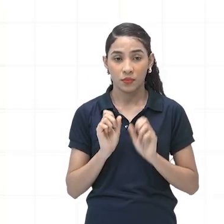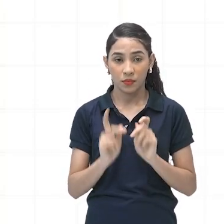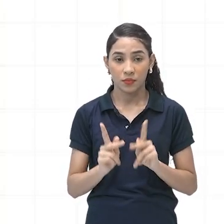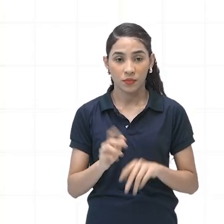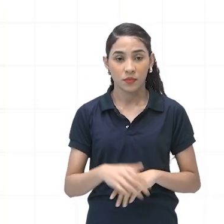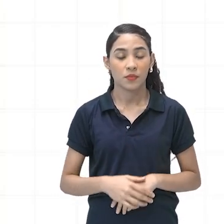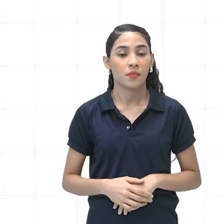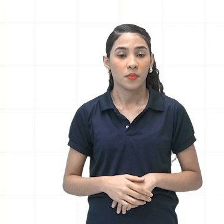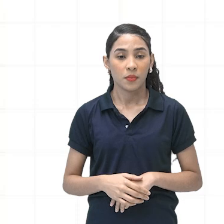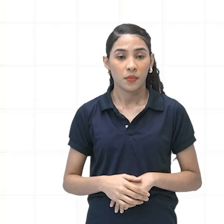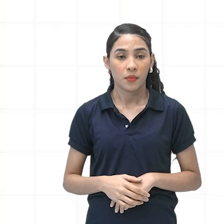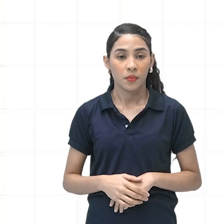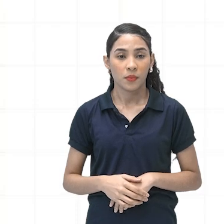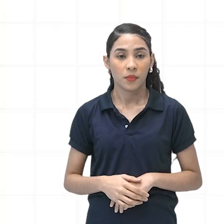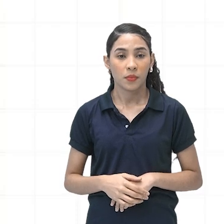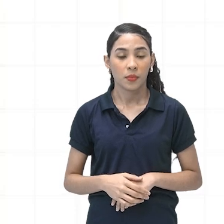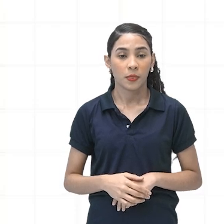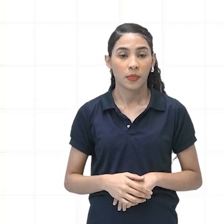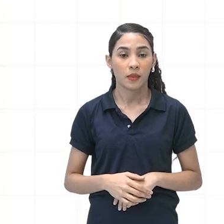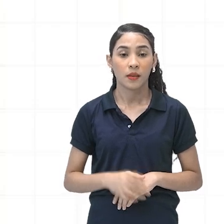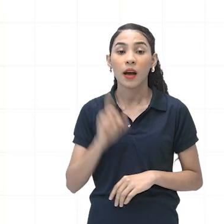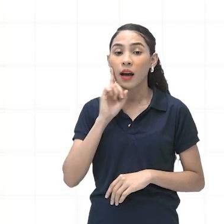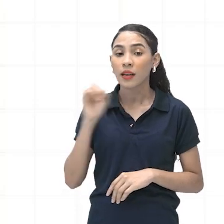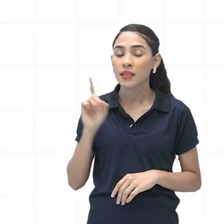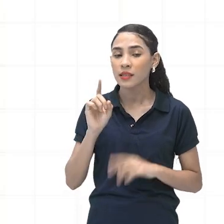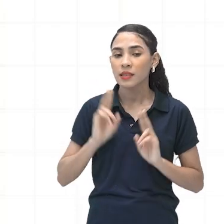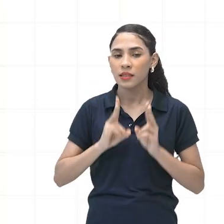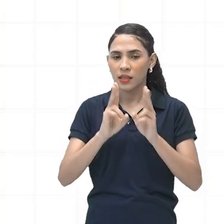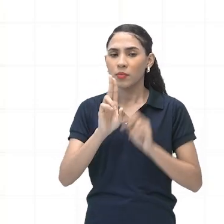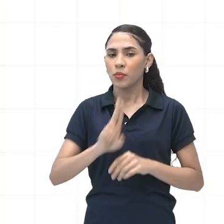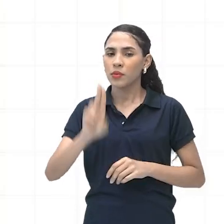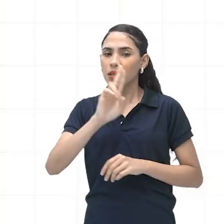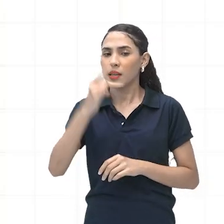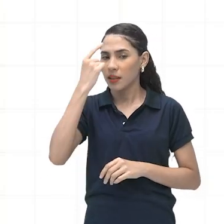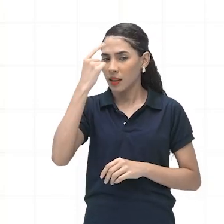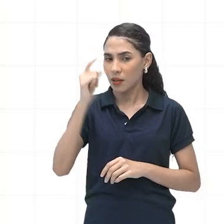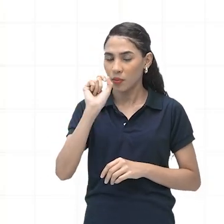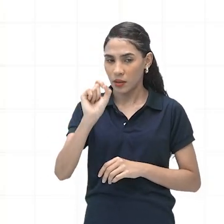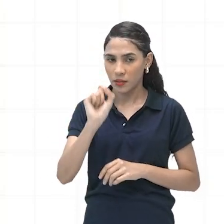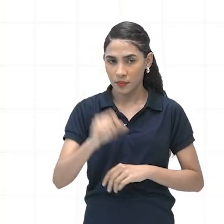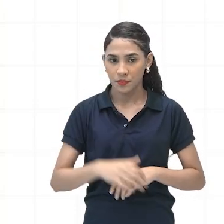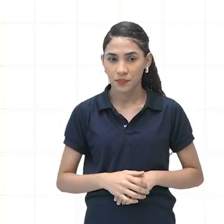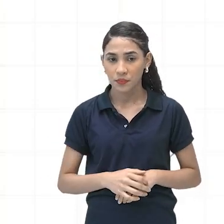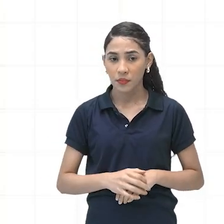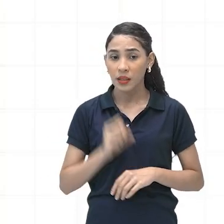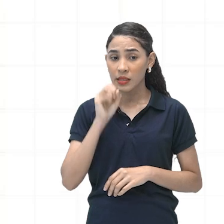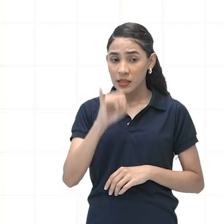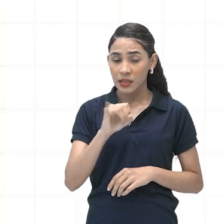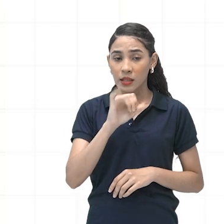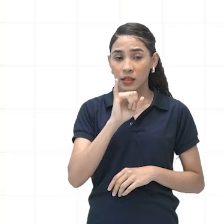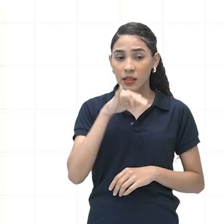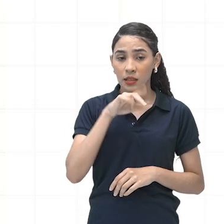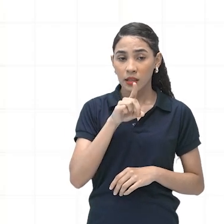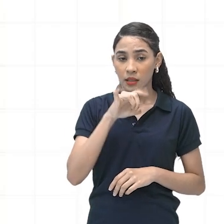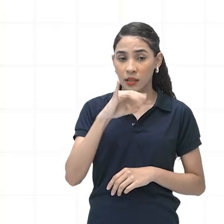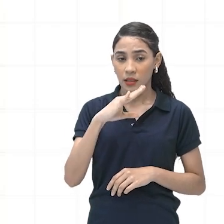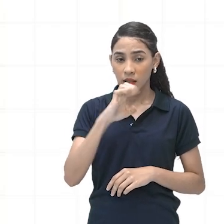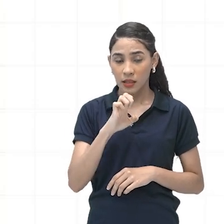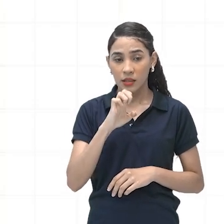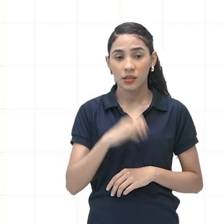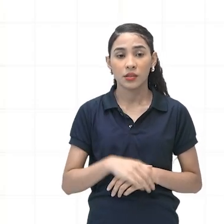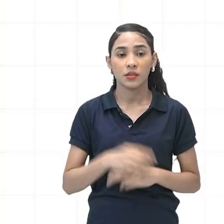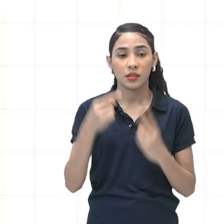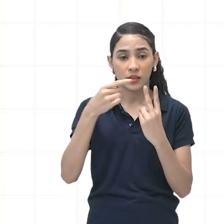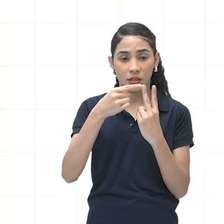Beleza, isso mesmo. Então, aqui a gente vai usar a seguinte ideia. Toda vez que o índice for igual